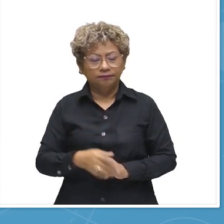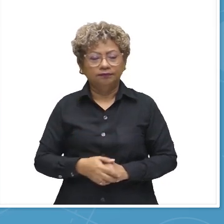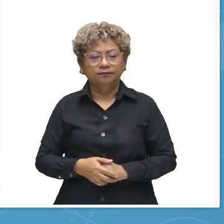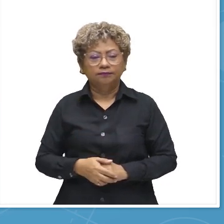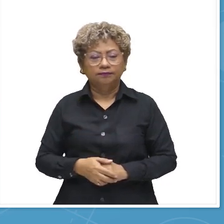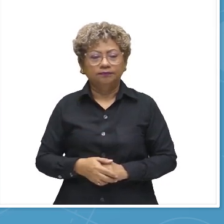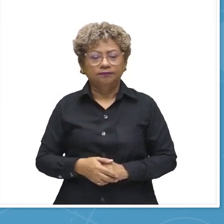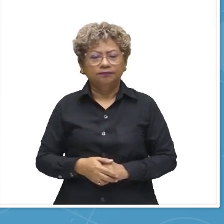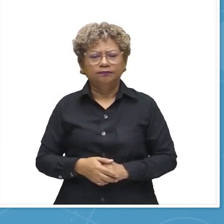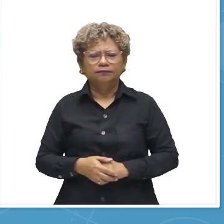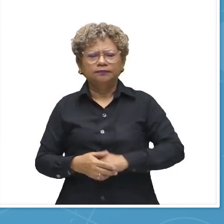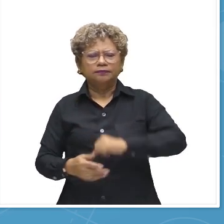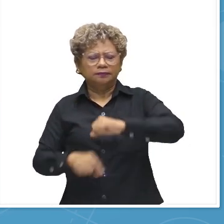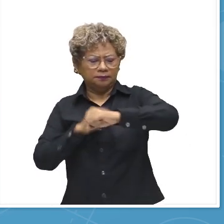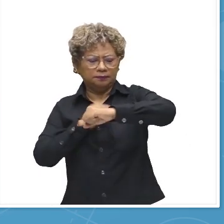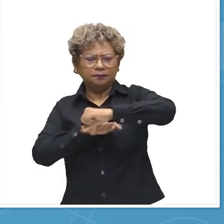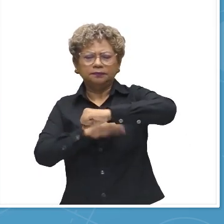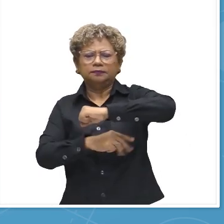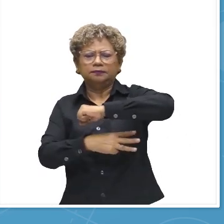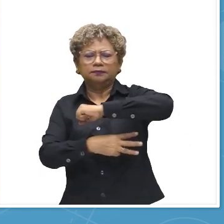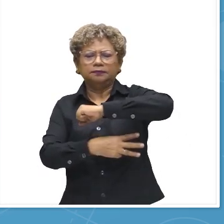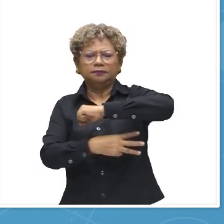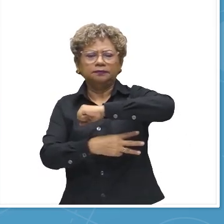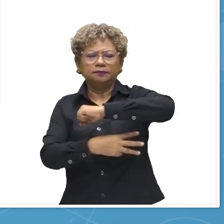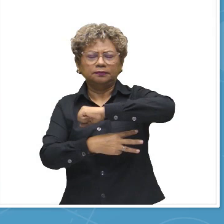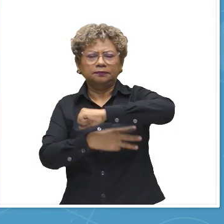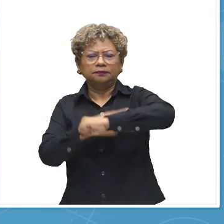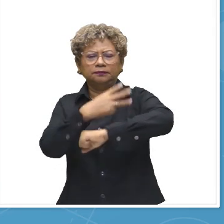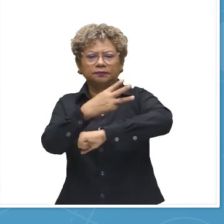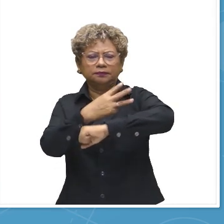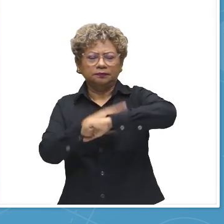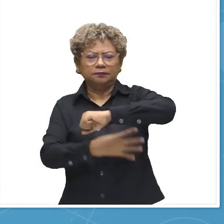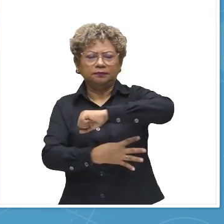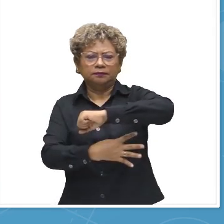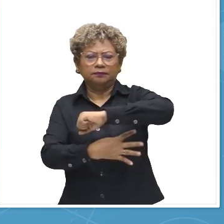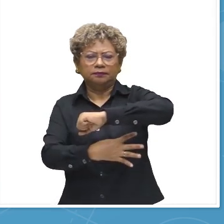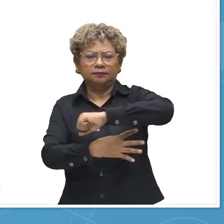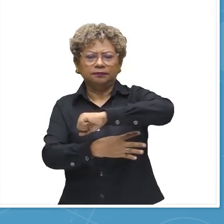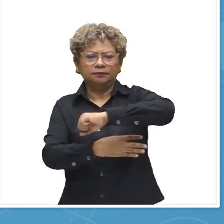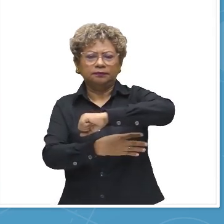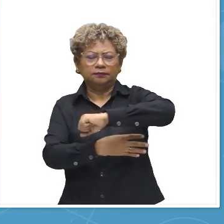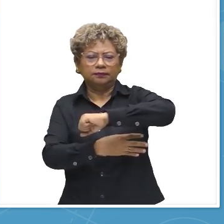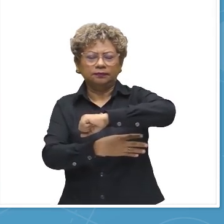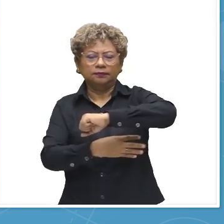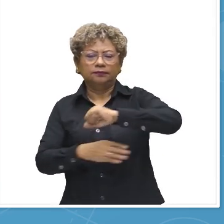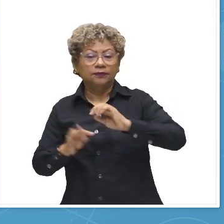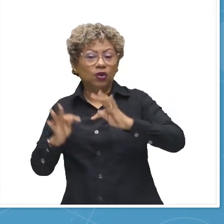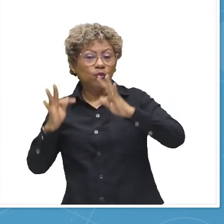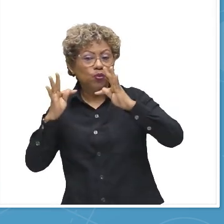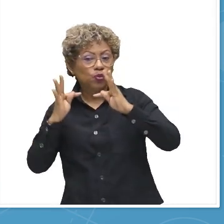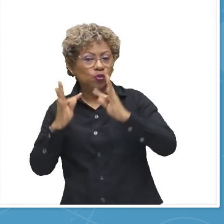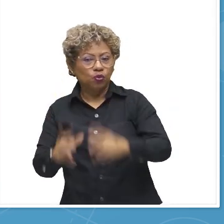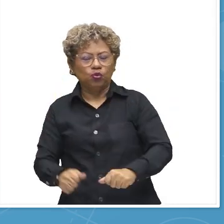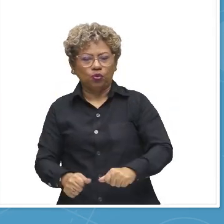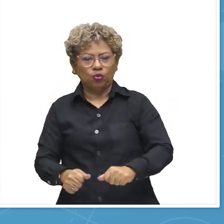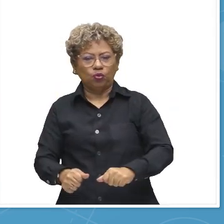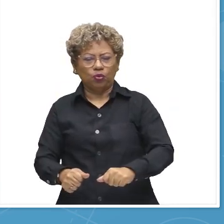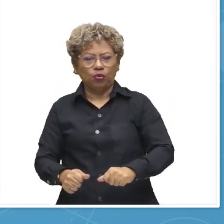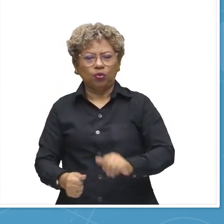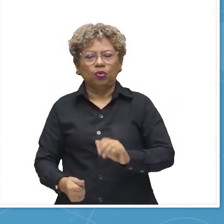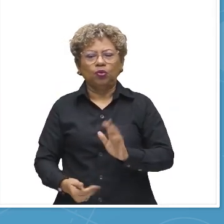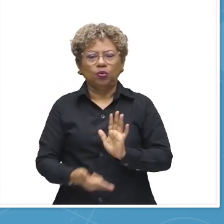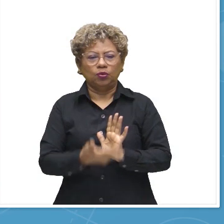número de baixo, professor? O número de baixo, pessoal, sempre vai representar o total de partes que eu tenho,